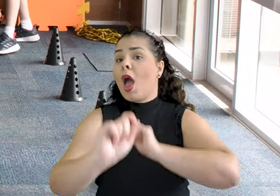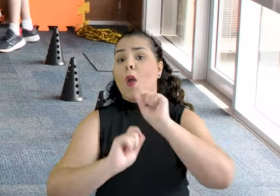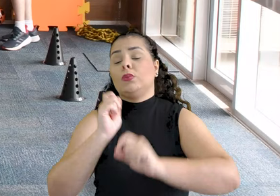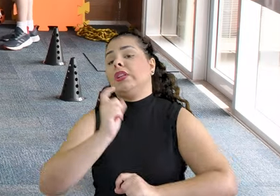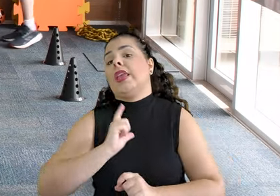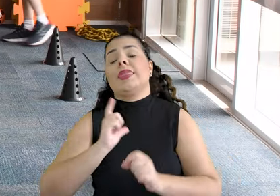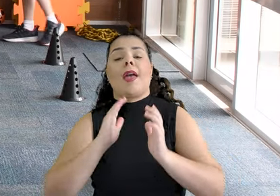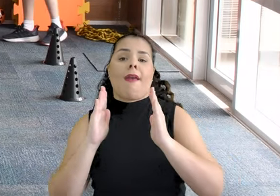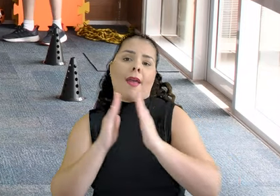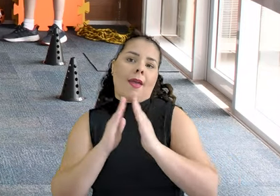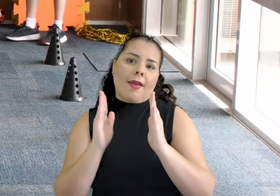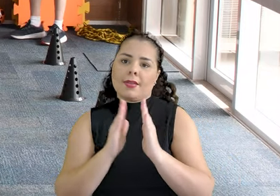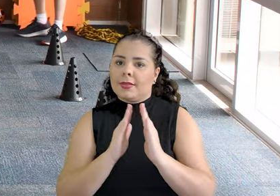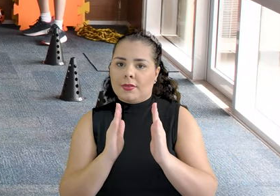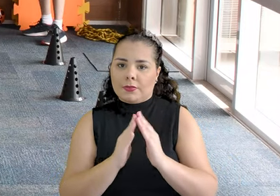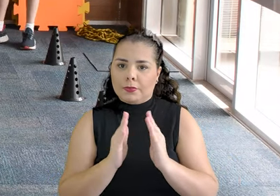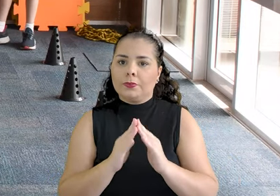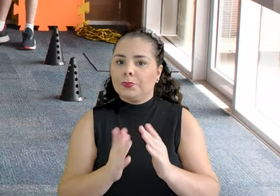vai sair do olho. É